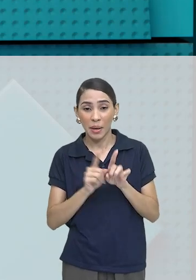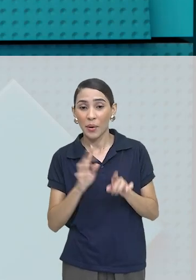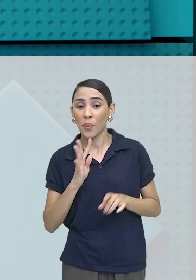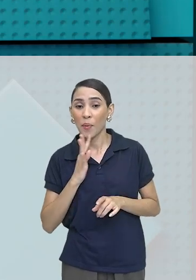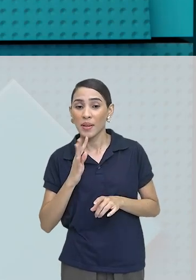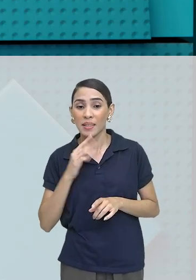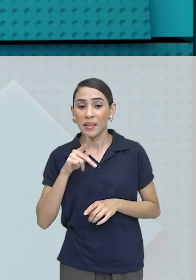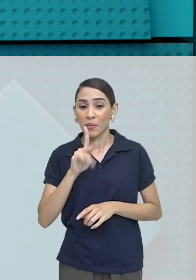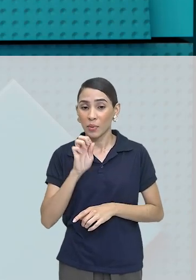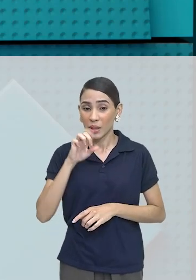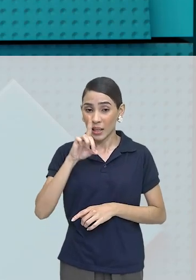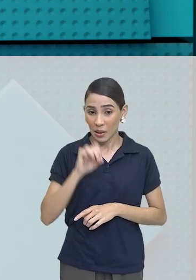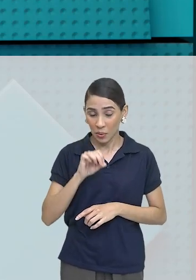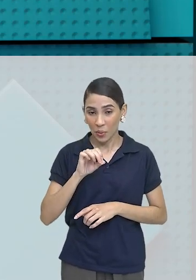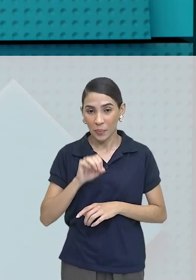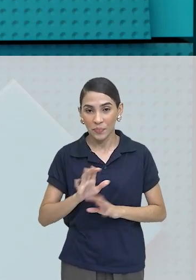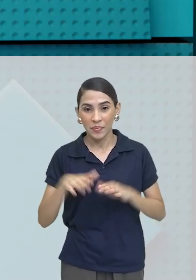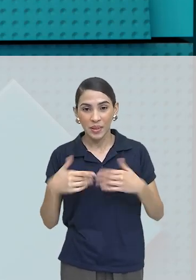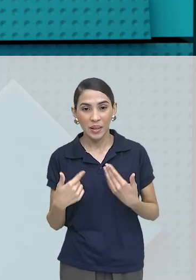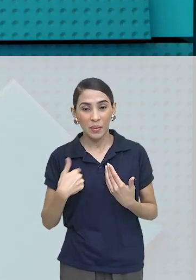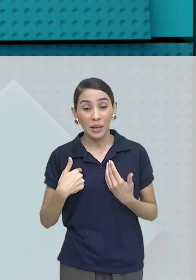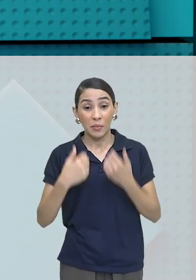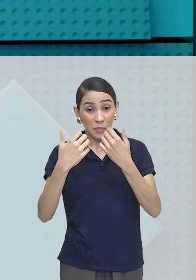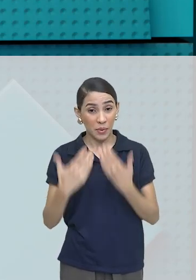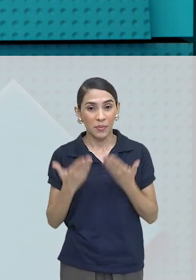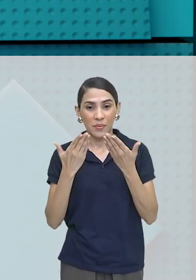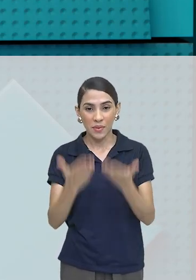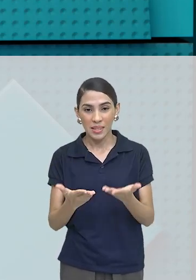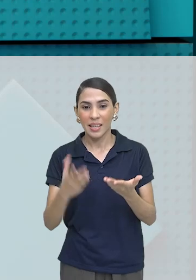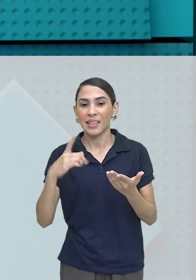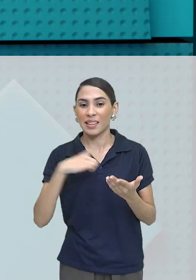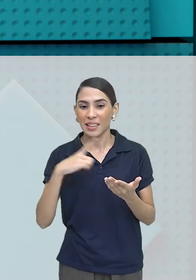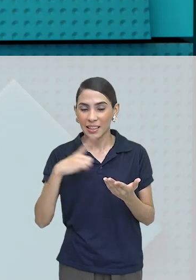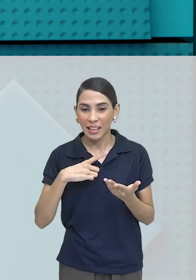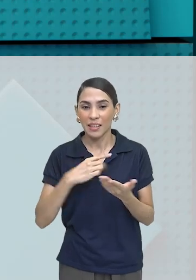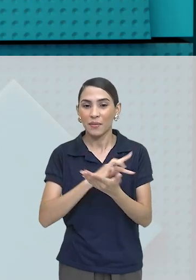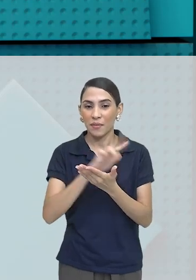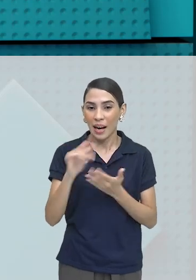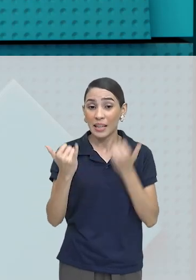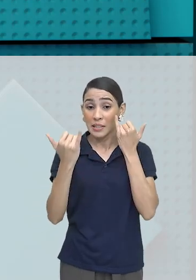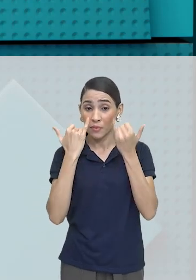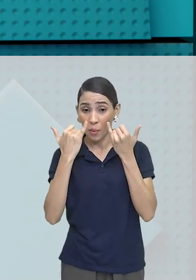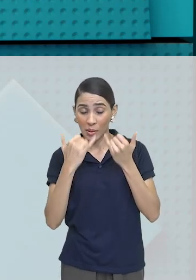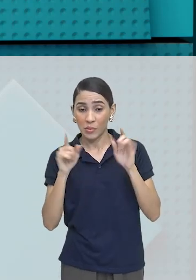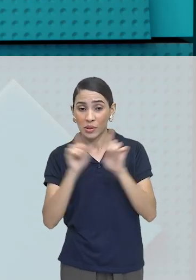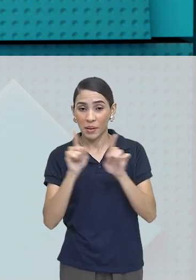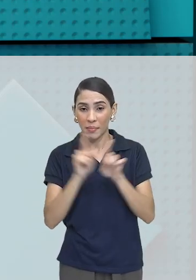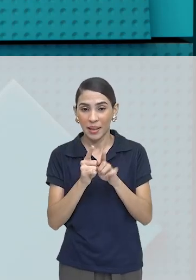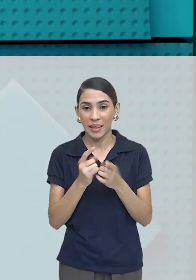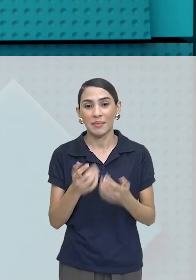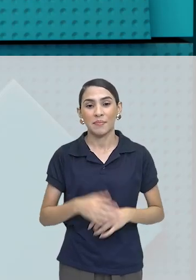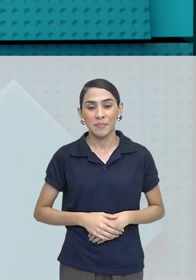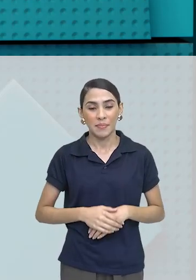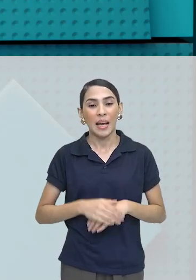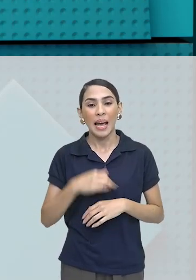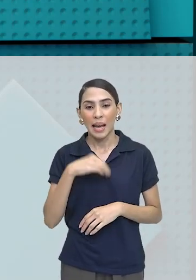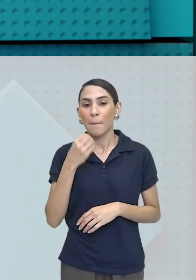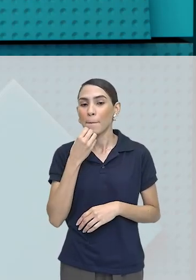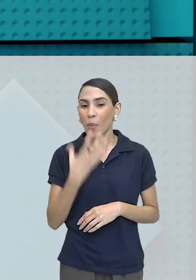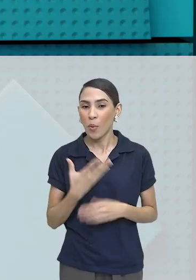arte marcial chamada Kendo, e eu digo a vocês, tem muitas informações a respeito dessa arte e vale a